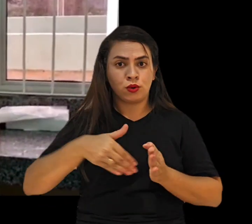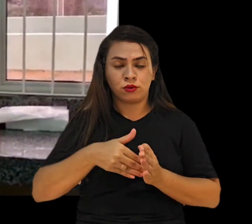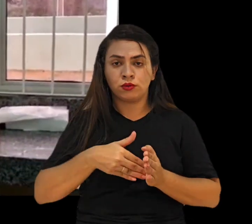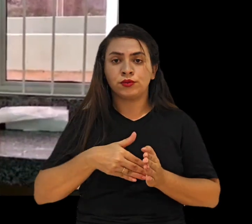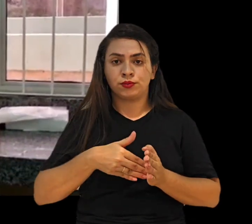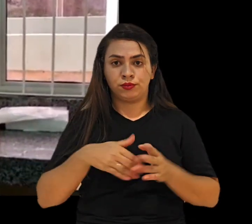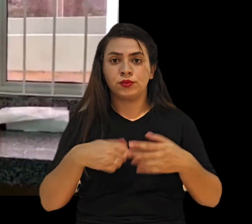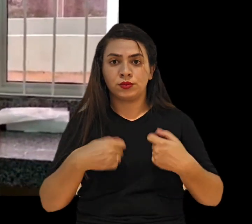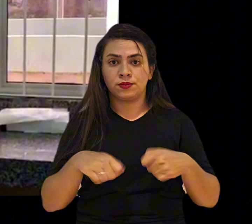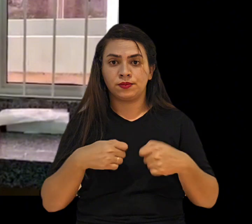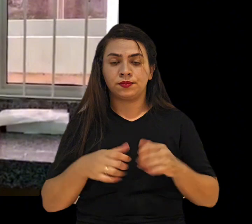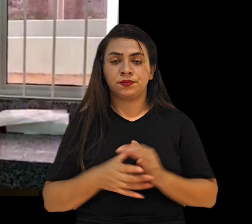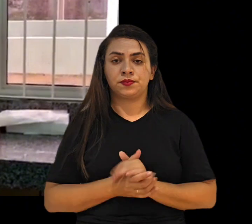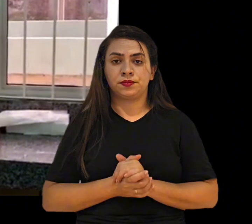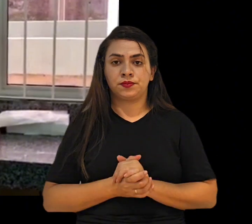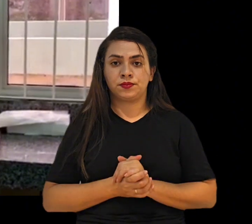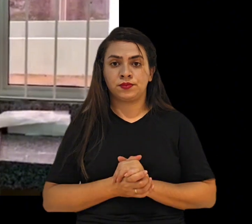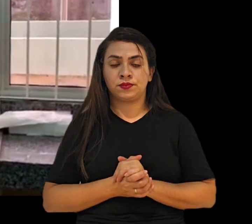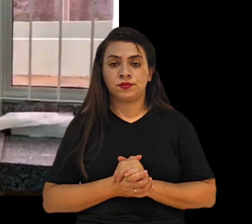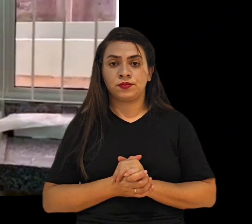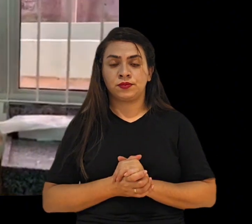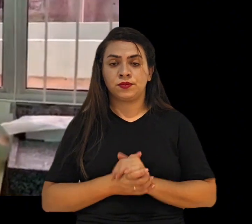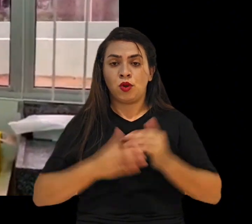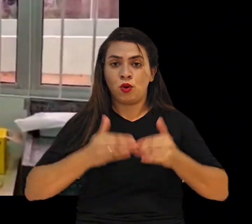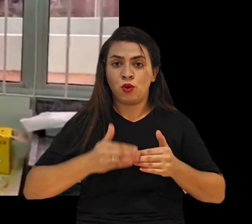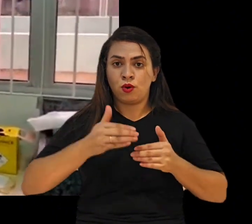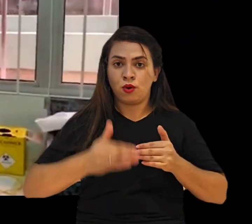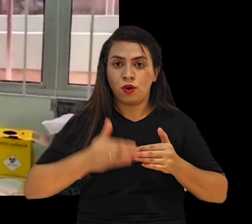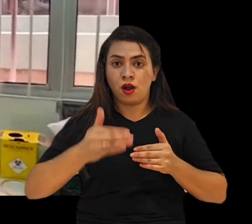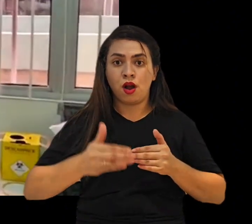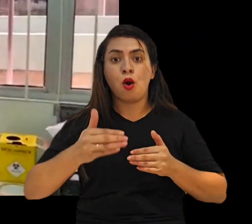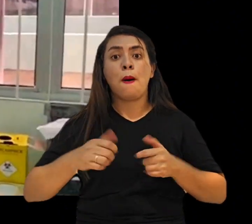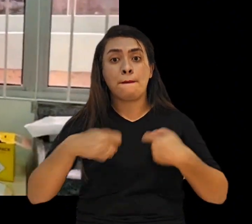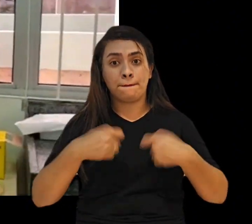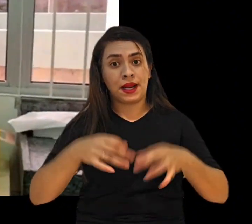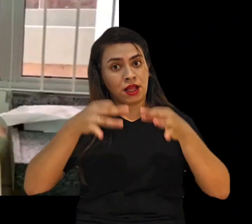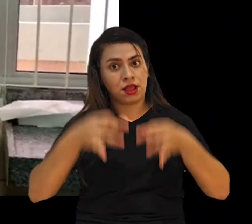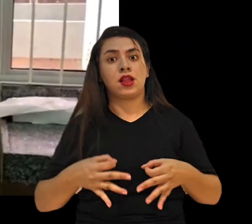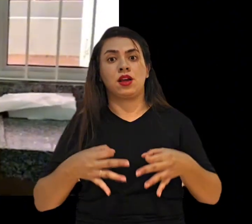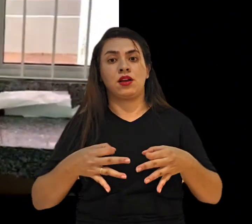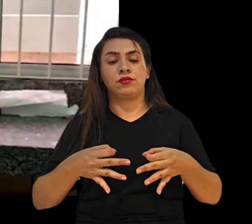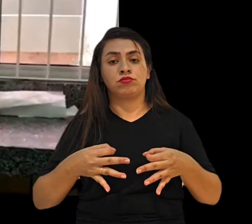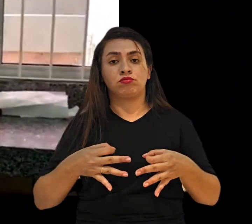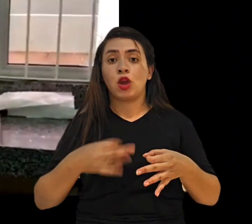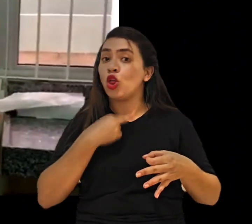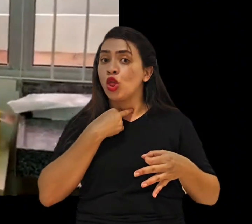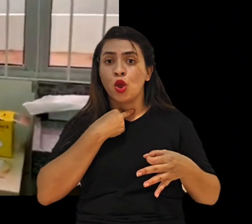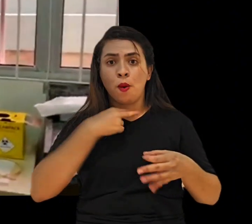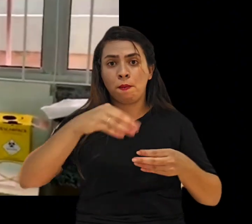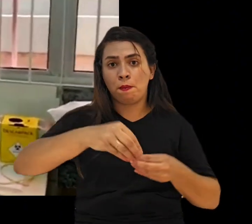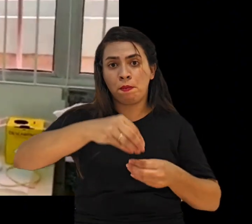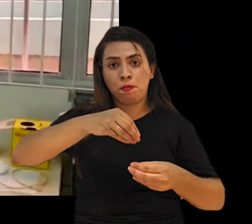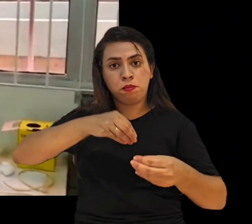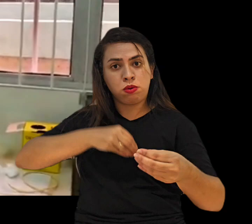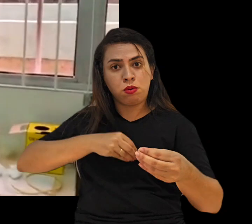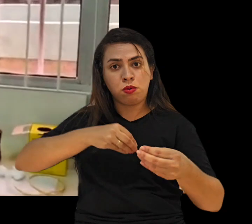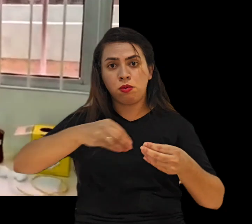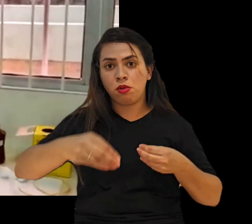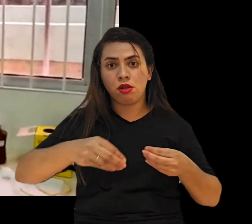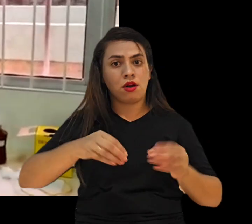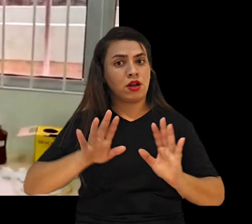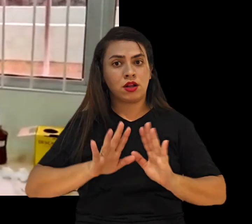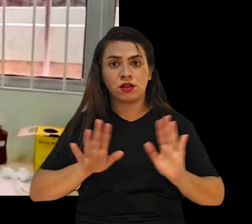exemplo, coletar no tubo de EDTA primeiro e depois coletar no tubo de